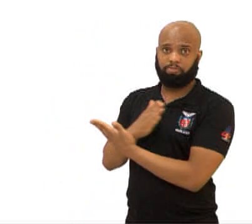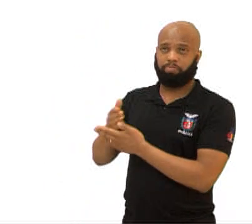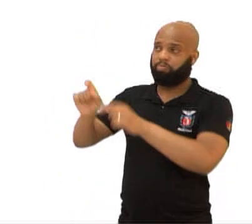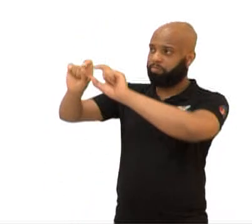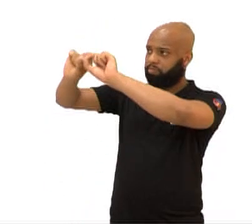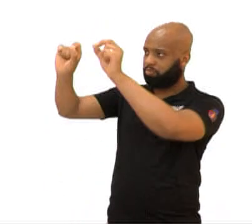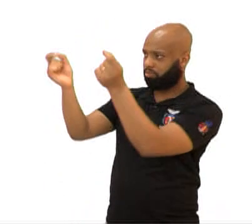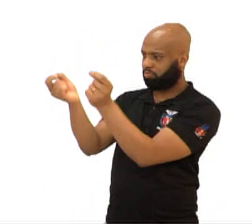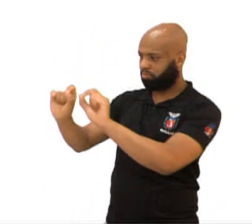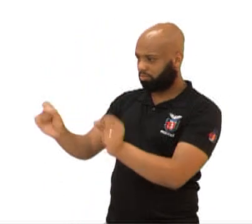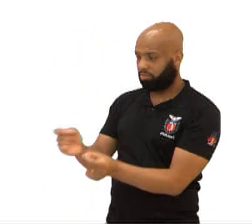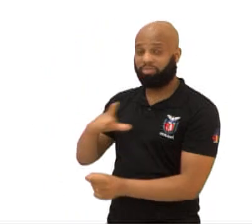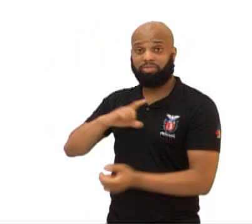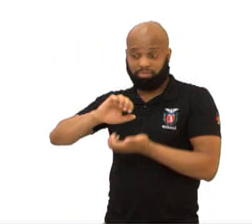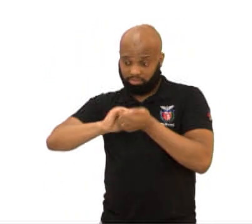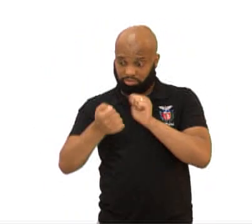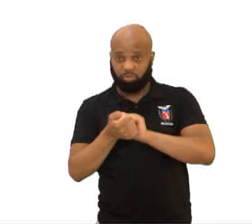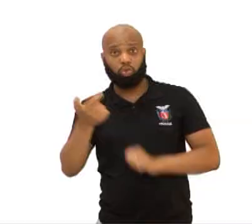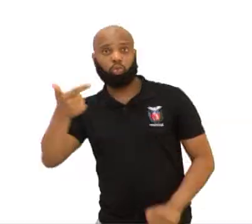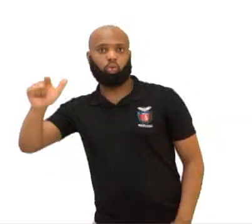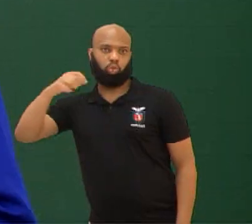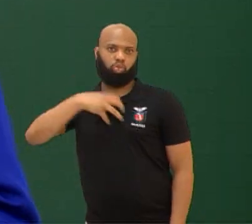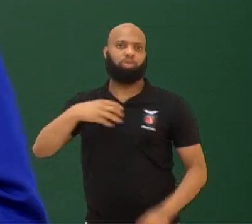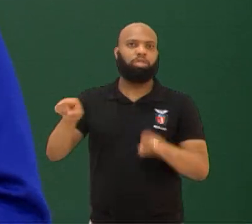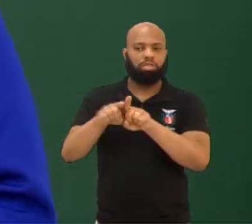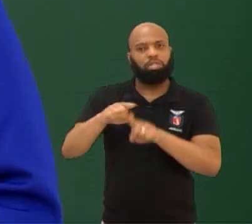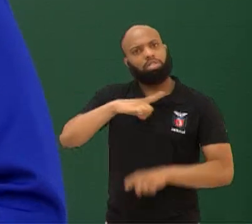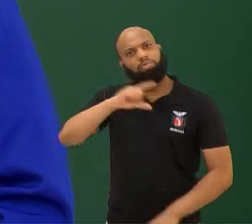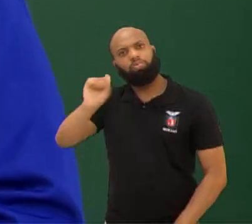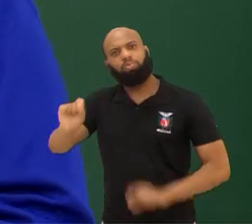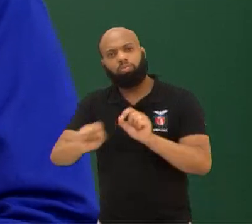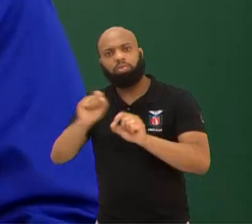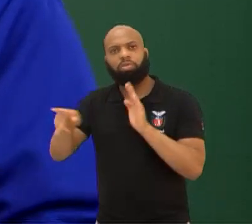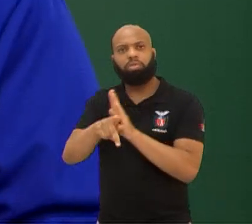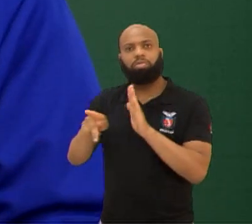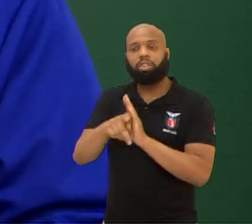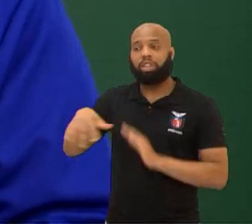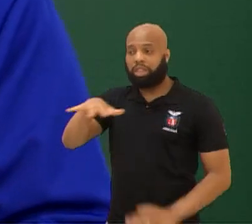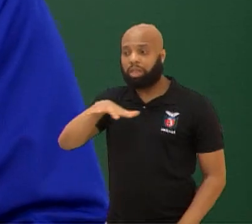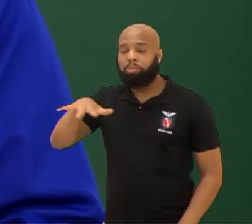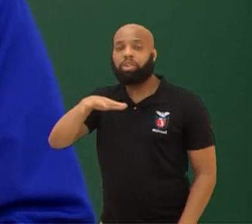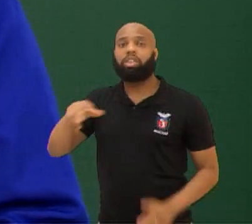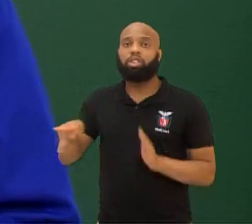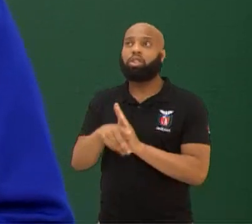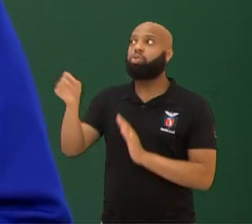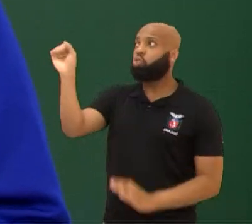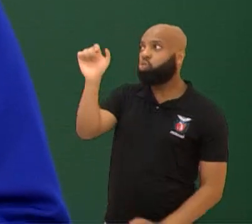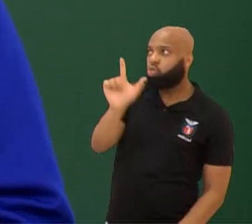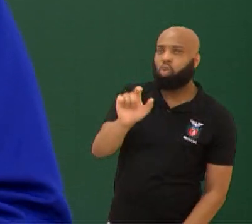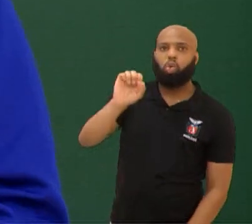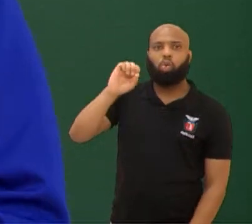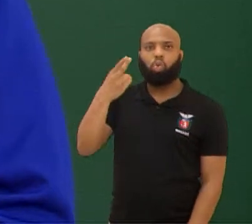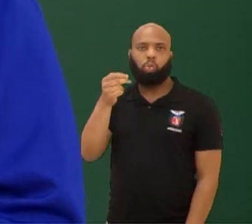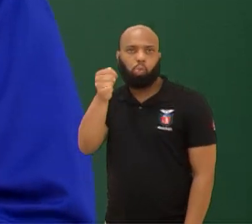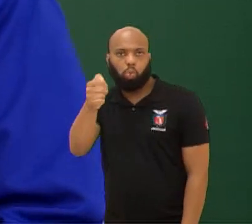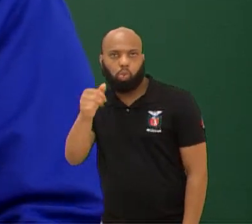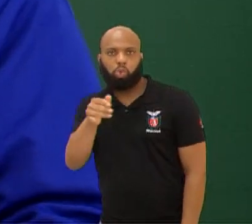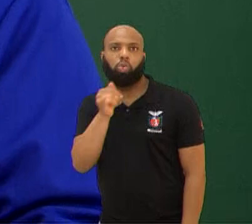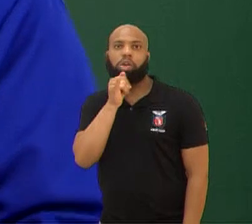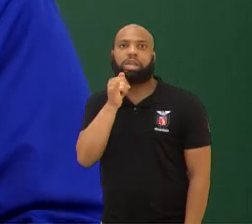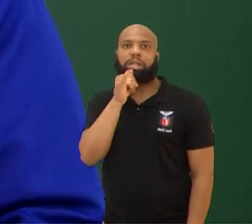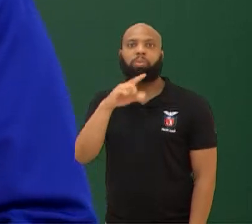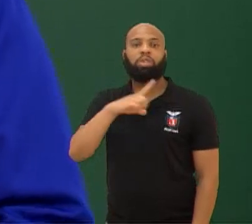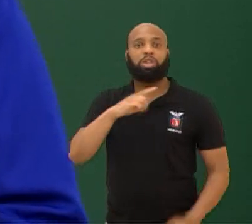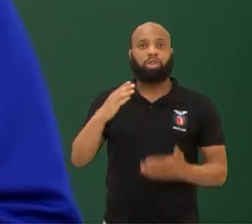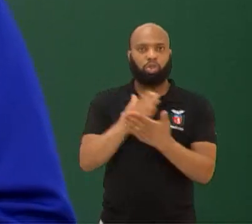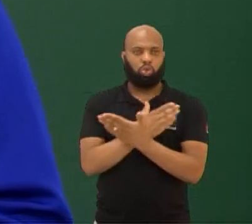formas de adaptação para estar trabalhando com a questão de ambiente com sol e ambiente pouco iluminado. Tá? Por exemplo, os felinos, eles